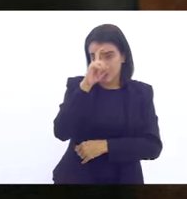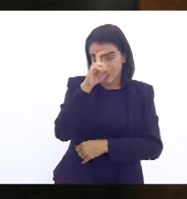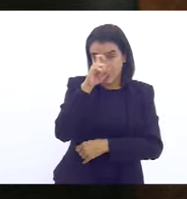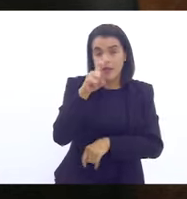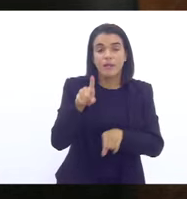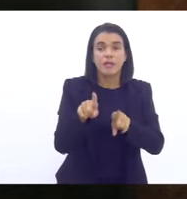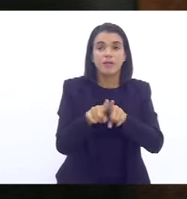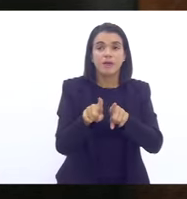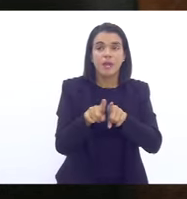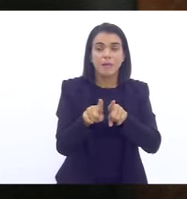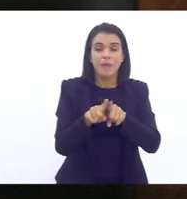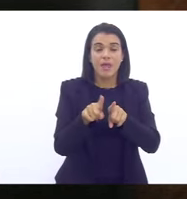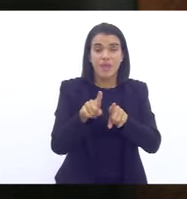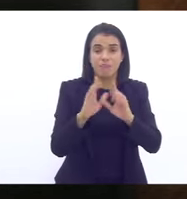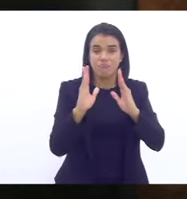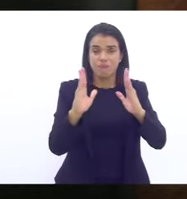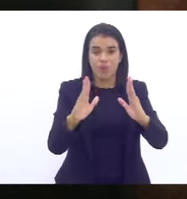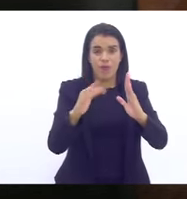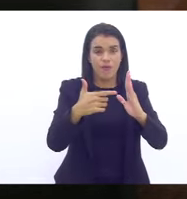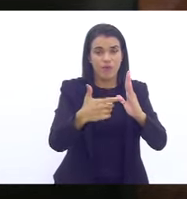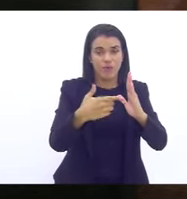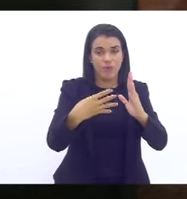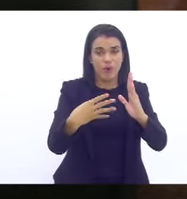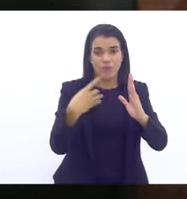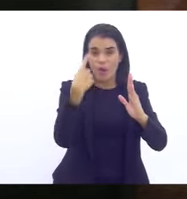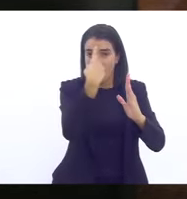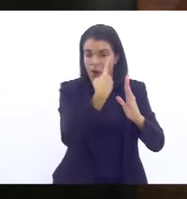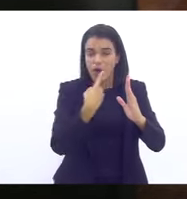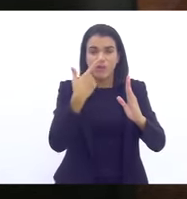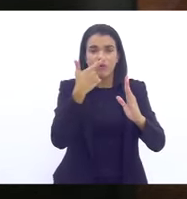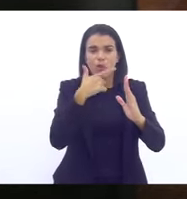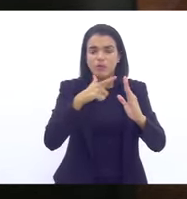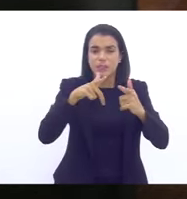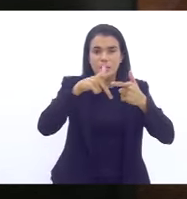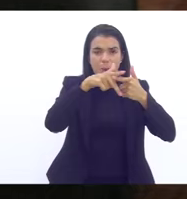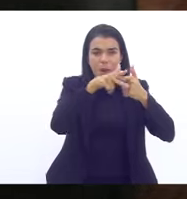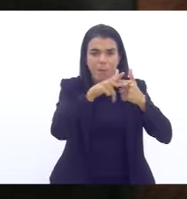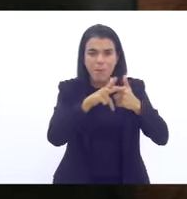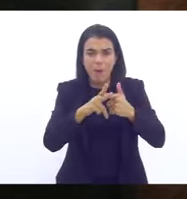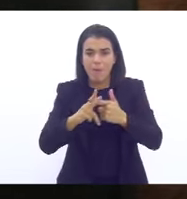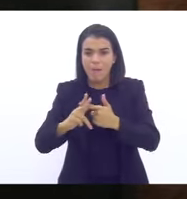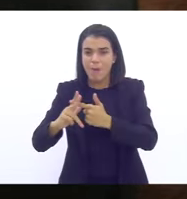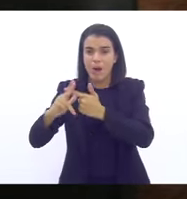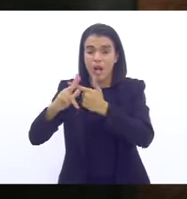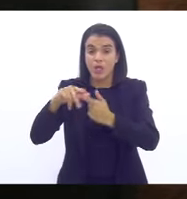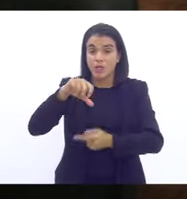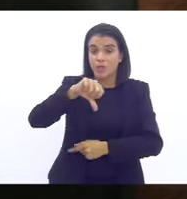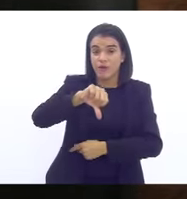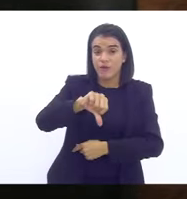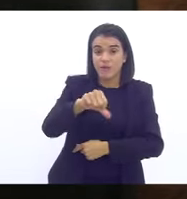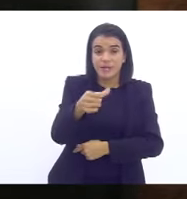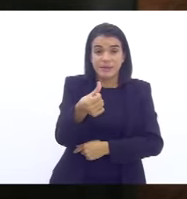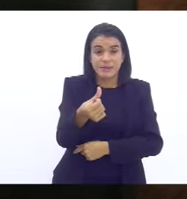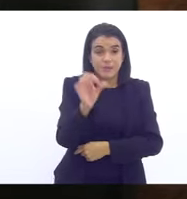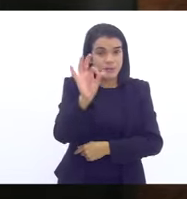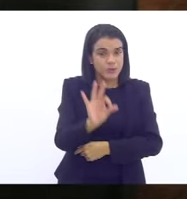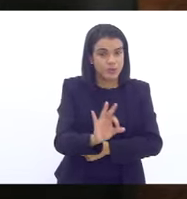nas primeiras 24 horas, recuperamos 86% dos